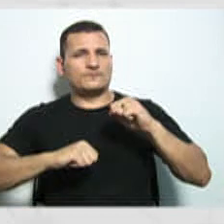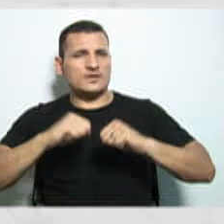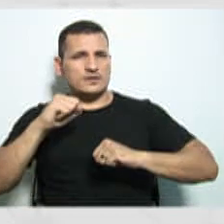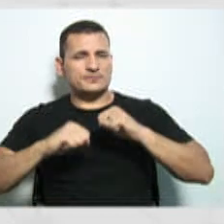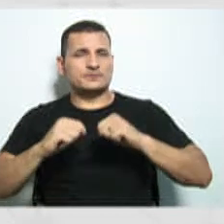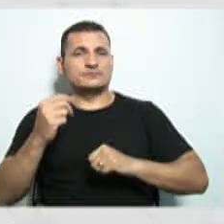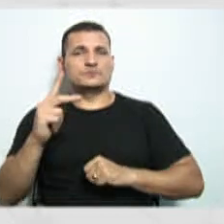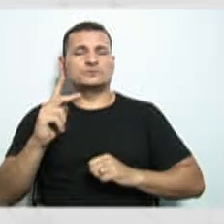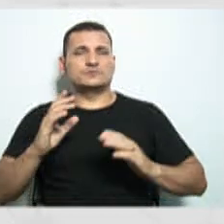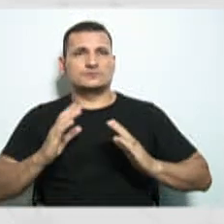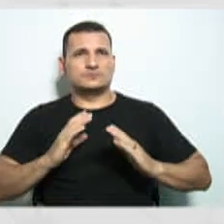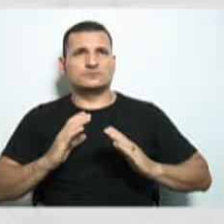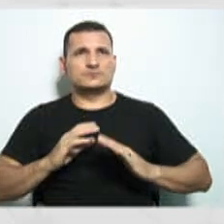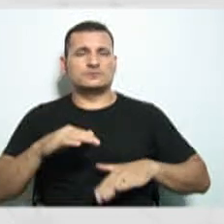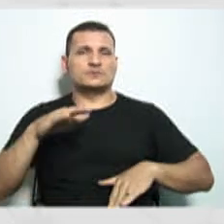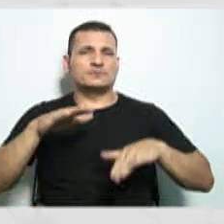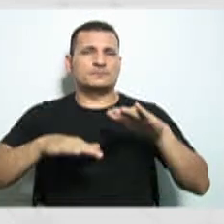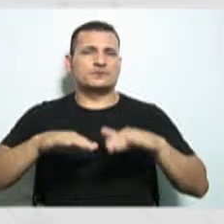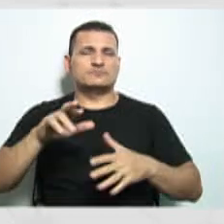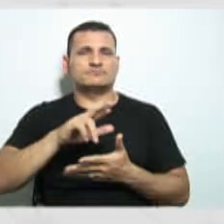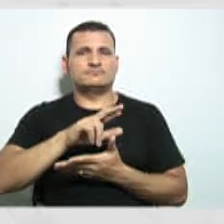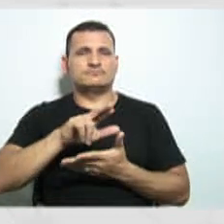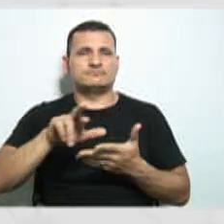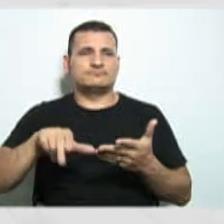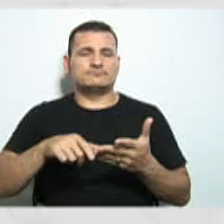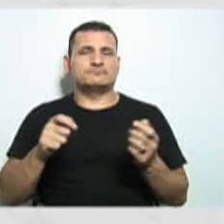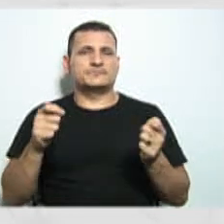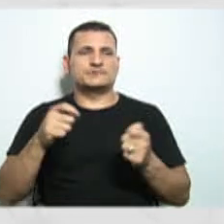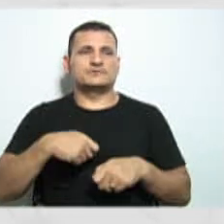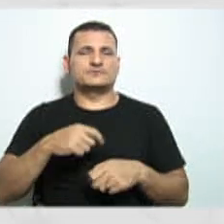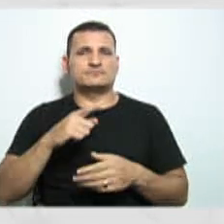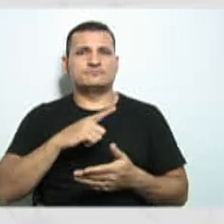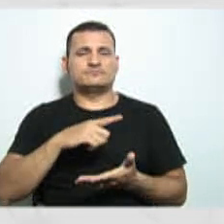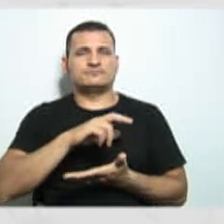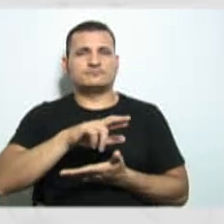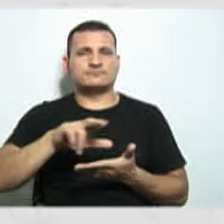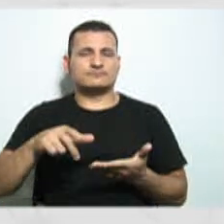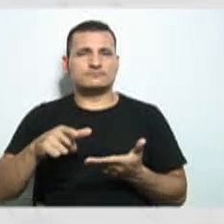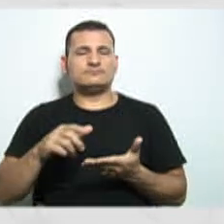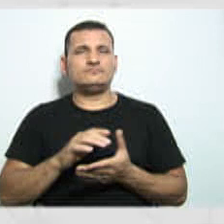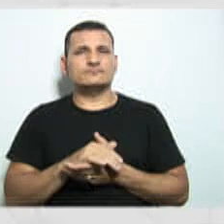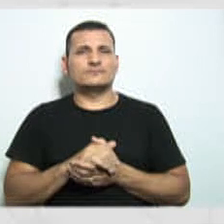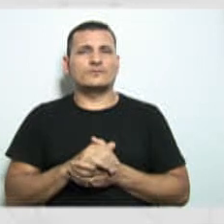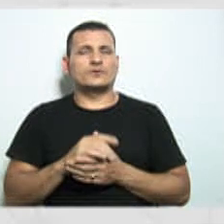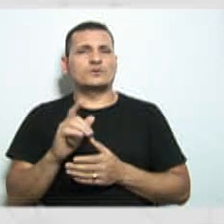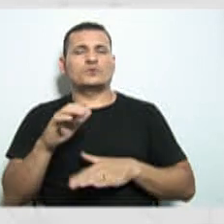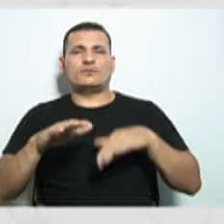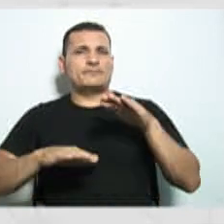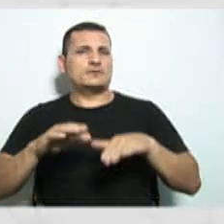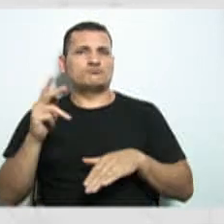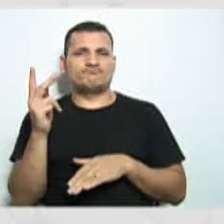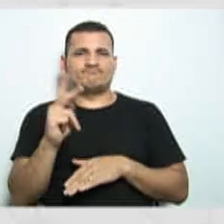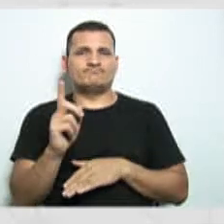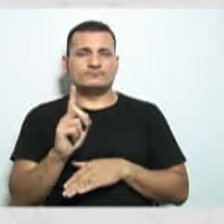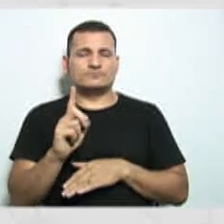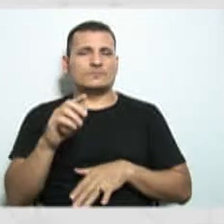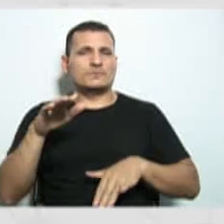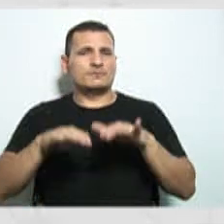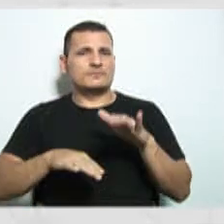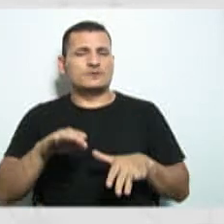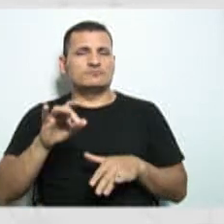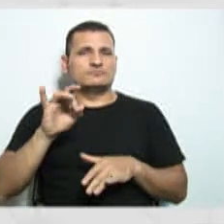sua cidade, depende de ter, enfim, várias possibilidades que não dependem de você, depende única